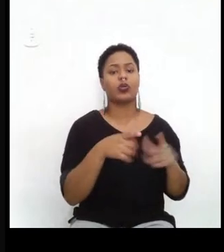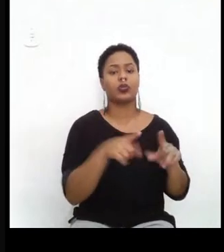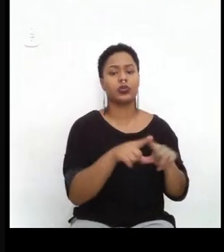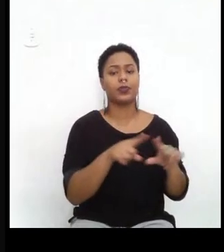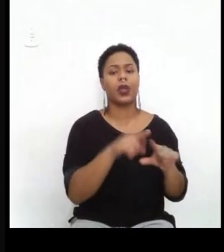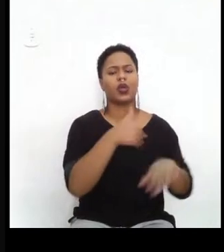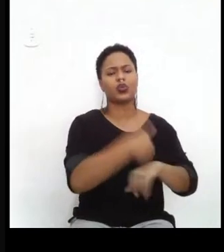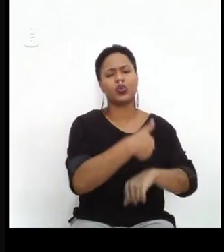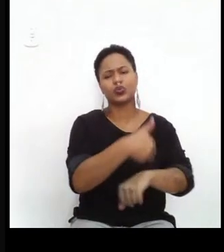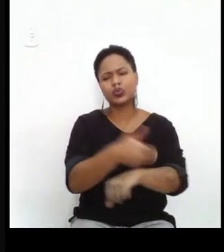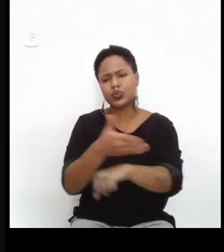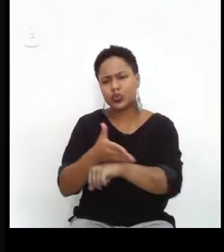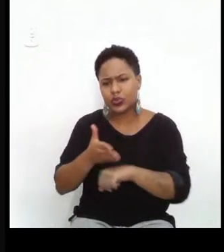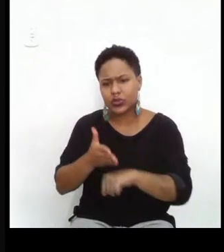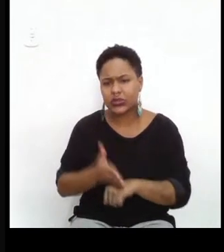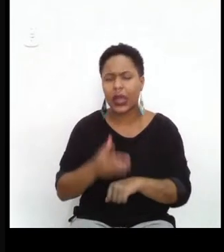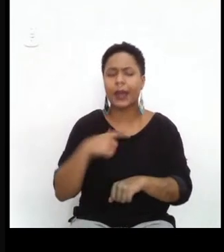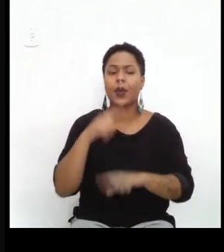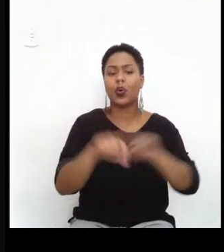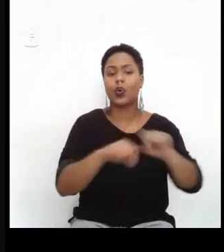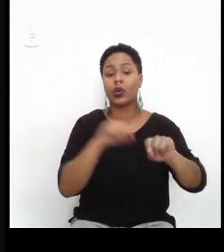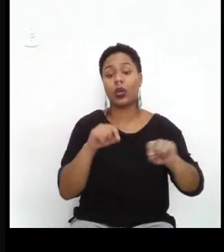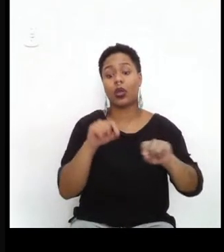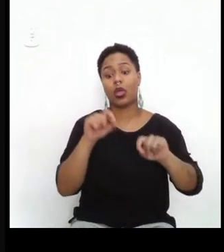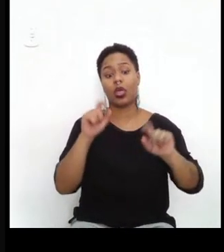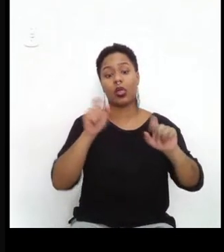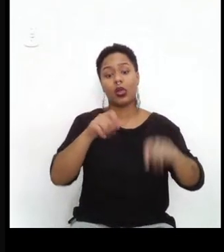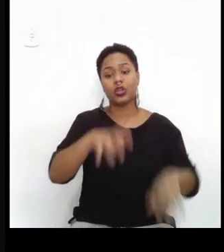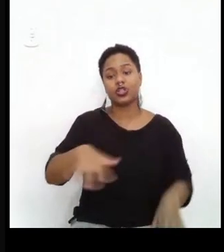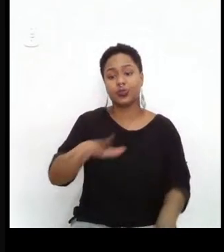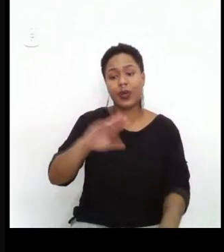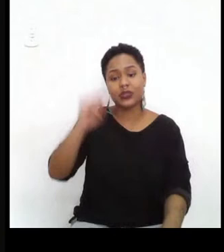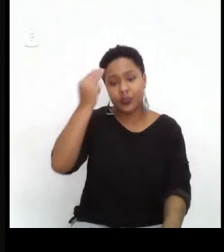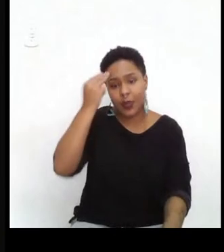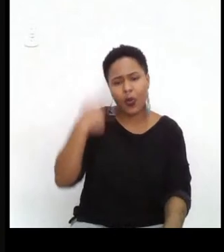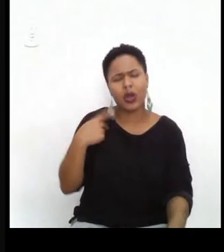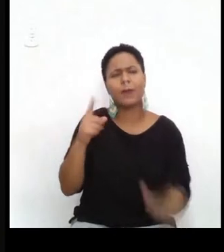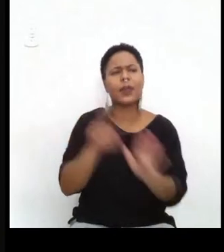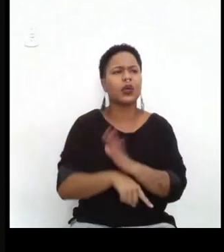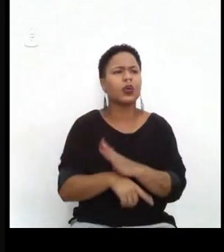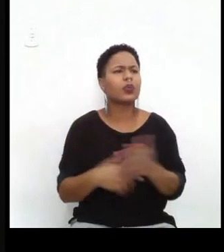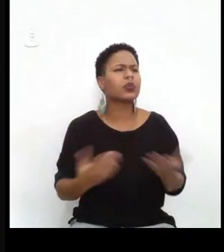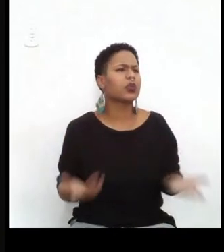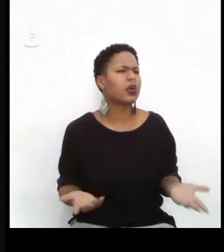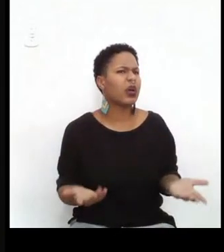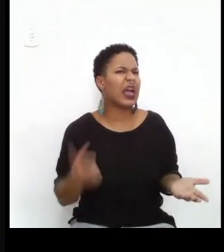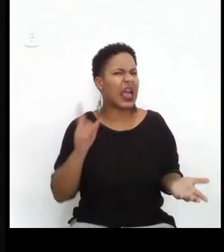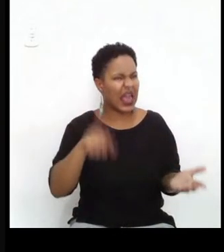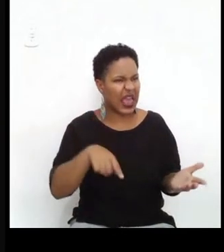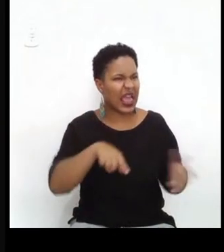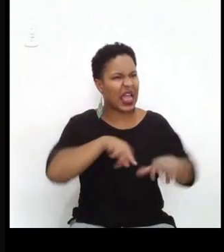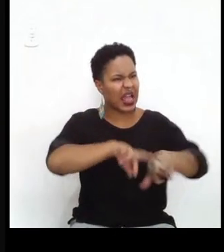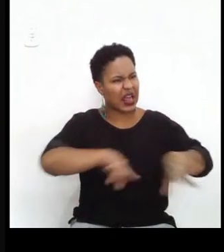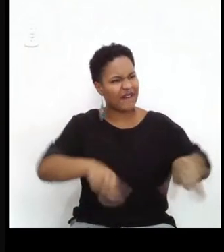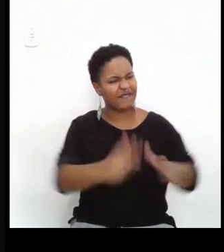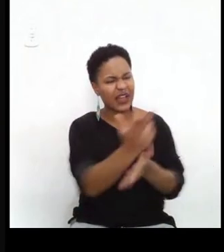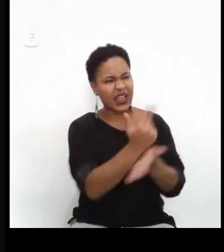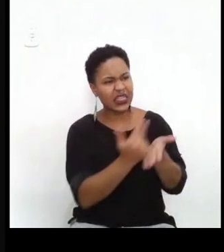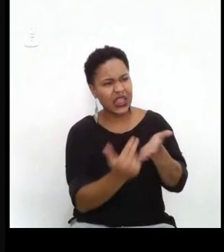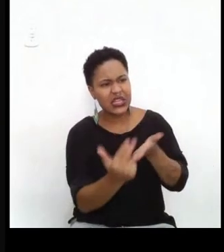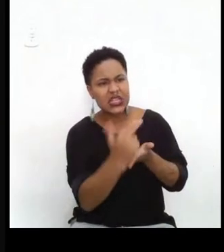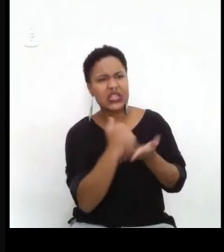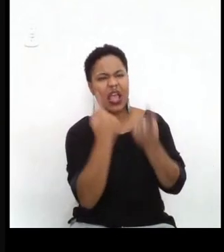condicionado de passeio da memória não esse pergunta pelo mundo Tang o rosto ser mais violentas inocentes ocorridas